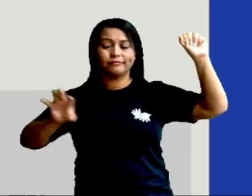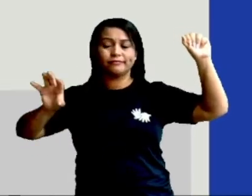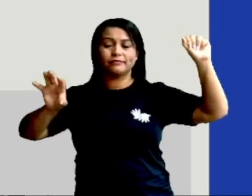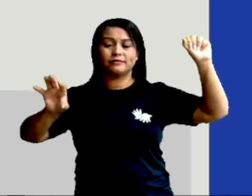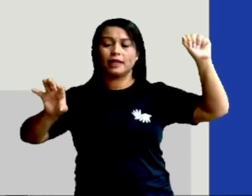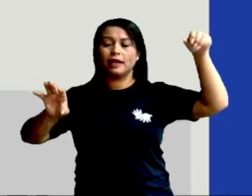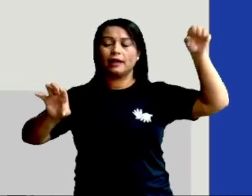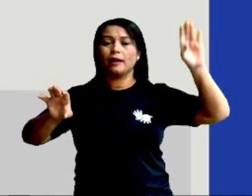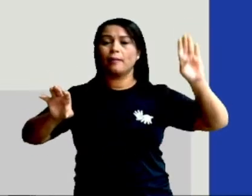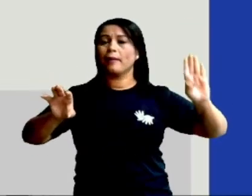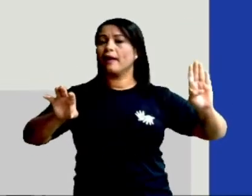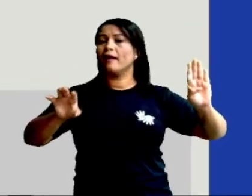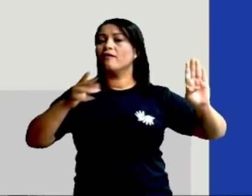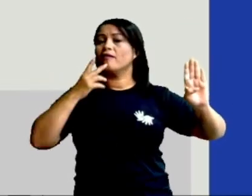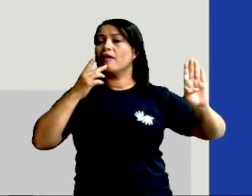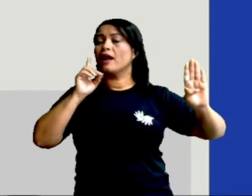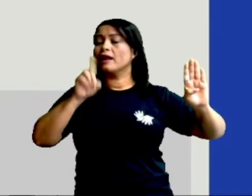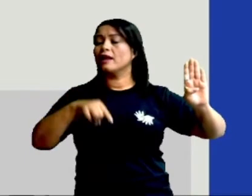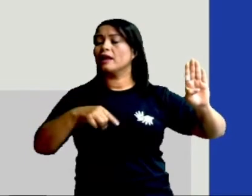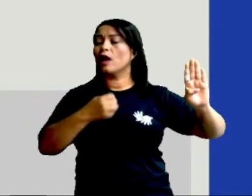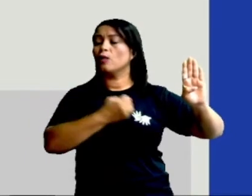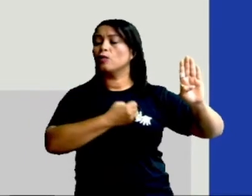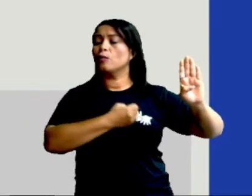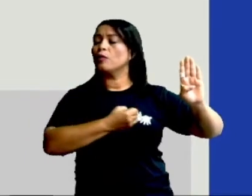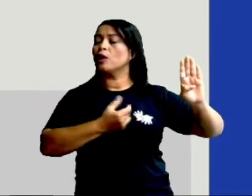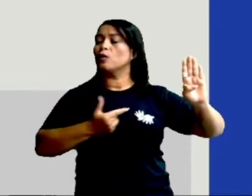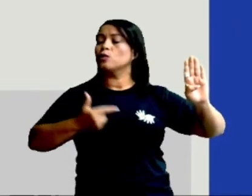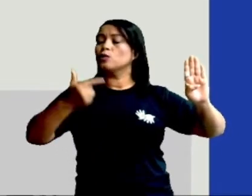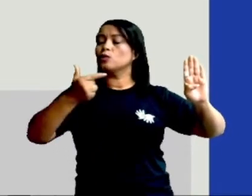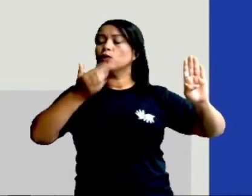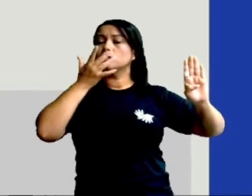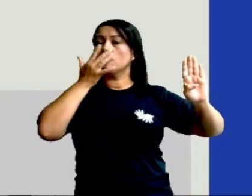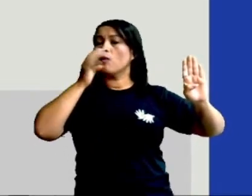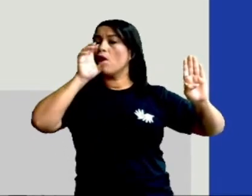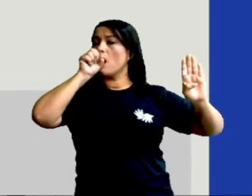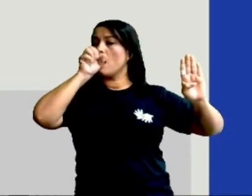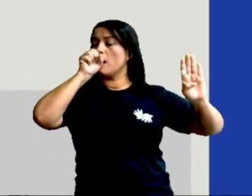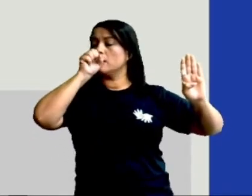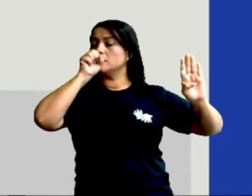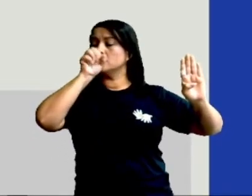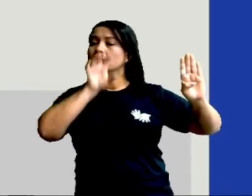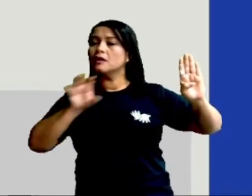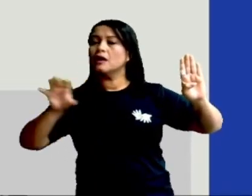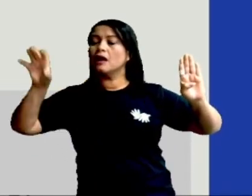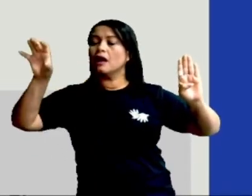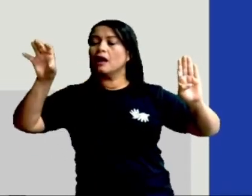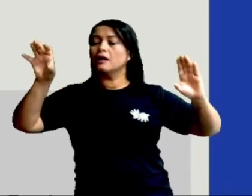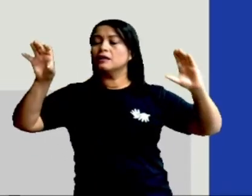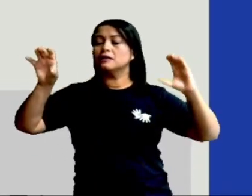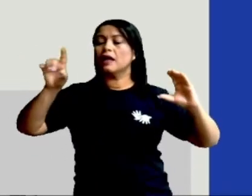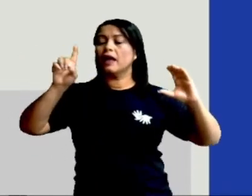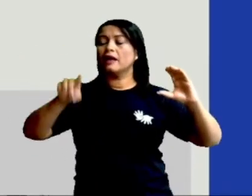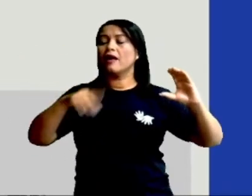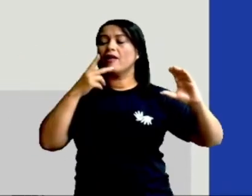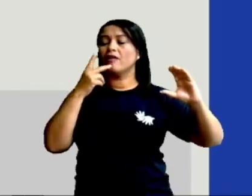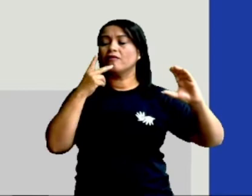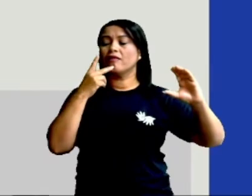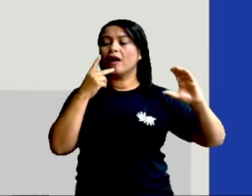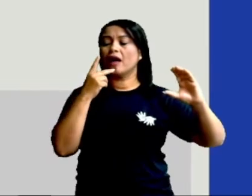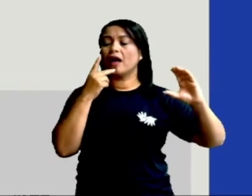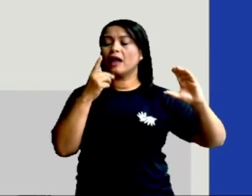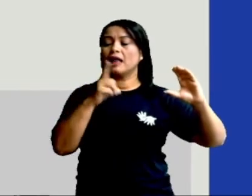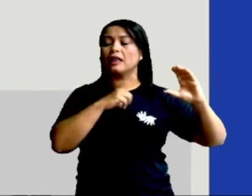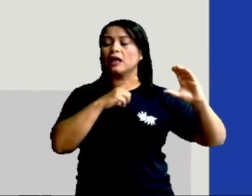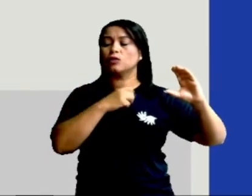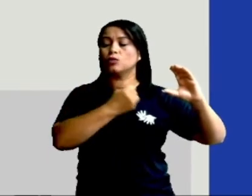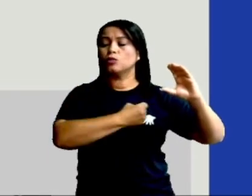a letra B diz que fica no número dois a parte de laranja na letra C diz que fica na